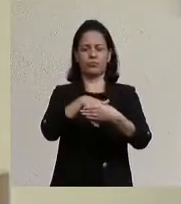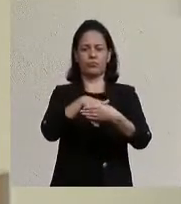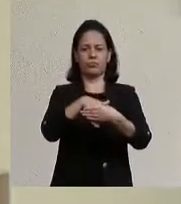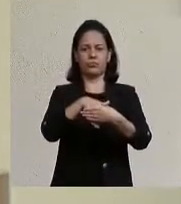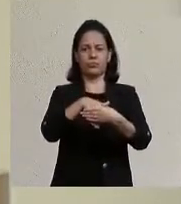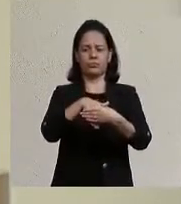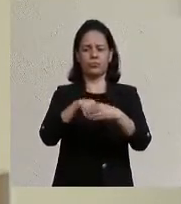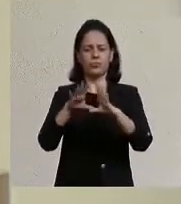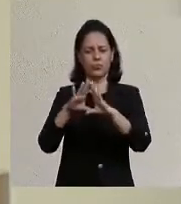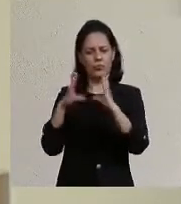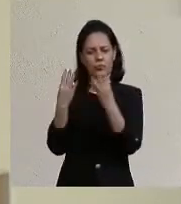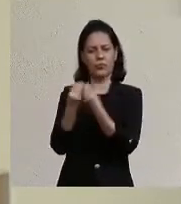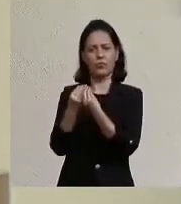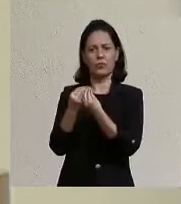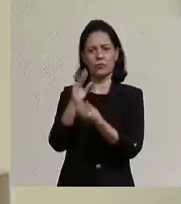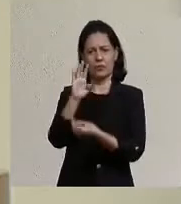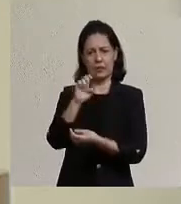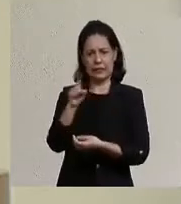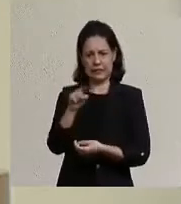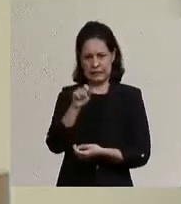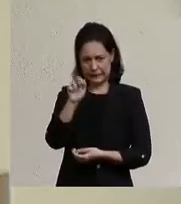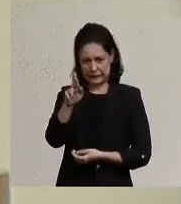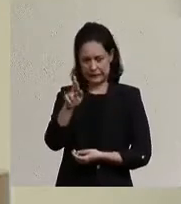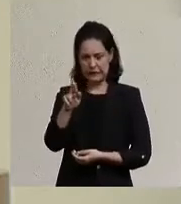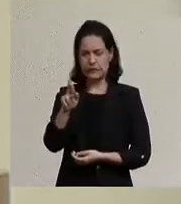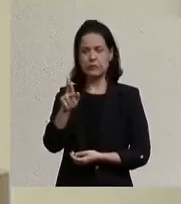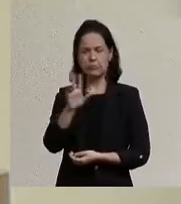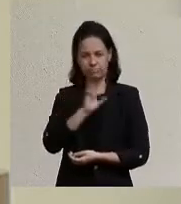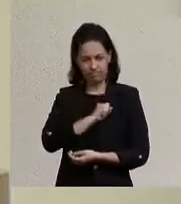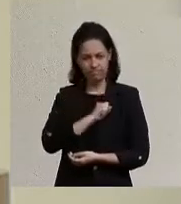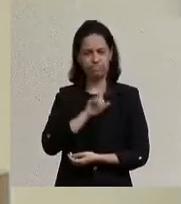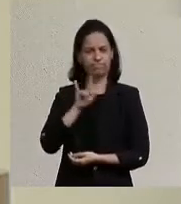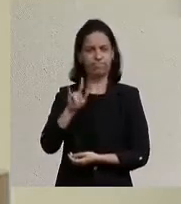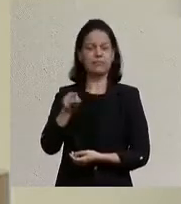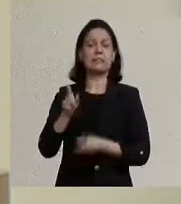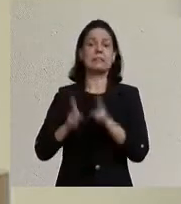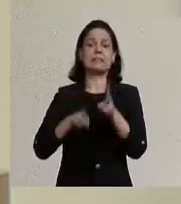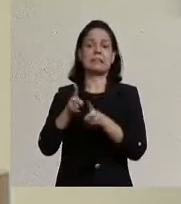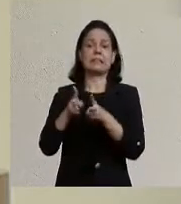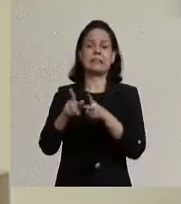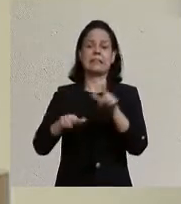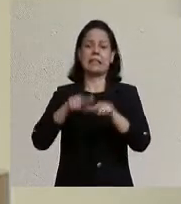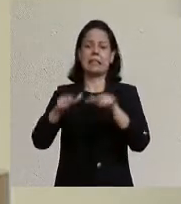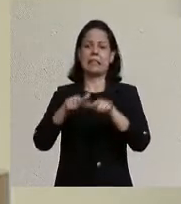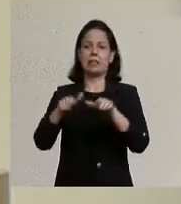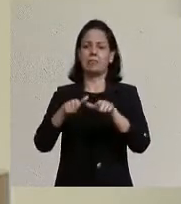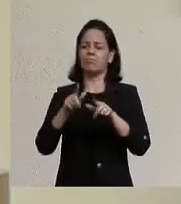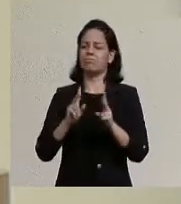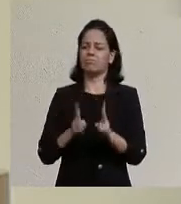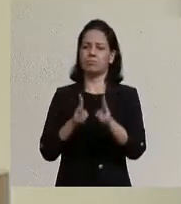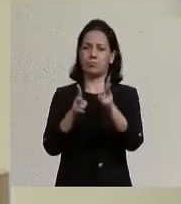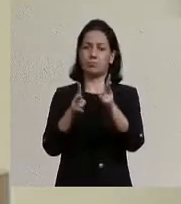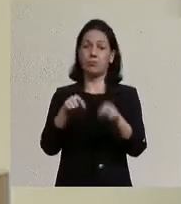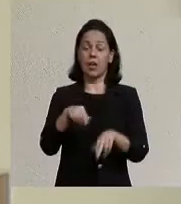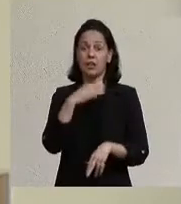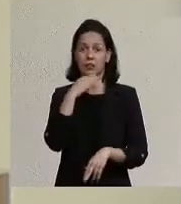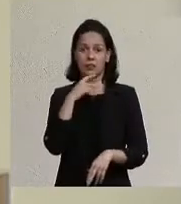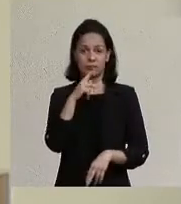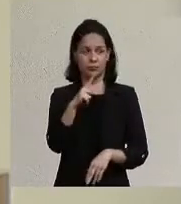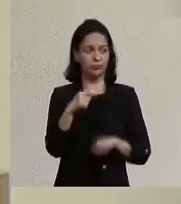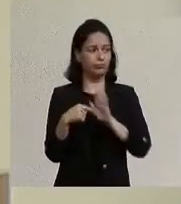César uma família que vem que trabalhou e continua trabalhando por Santana de Parnaíba